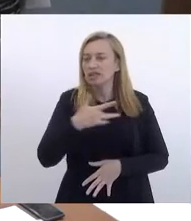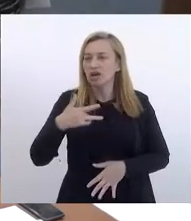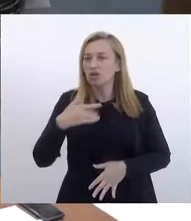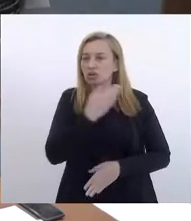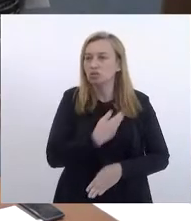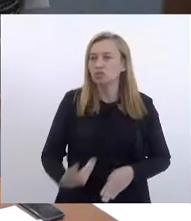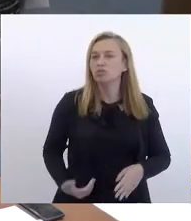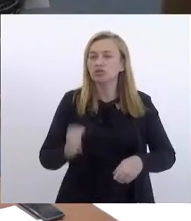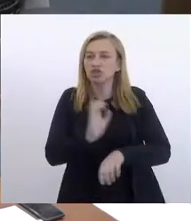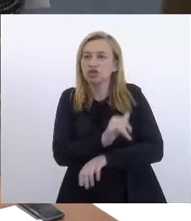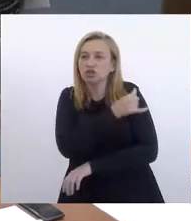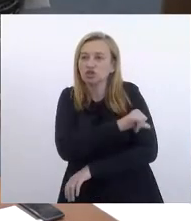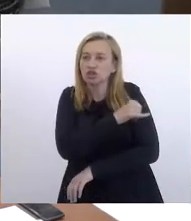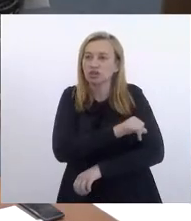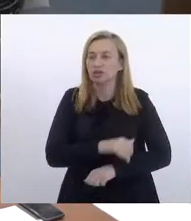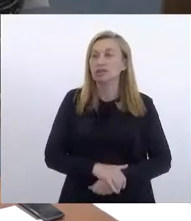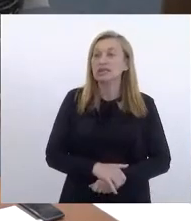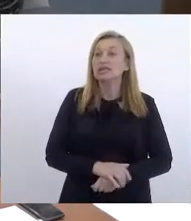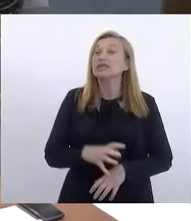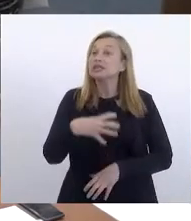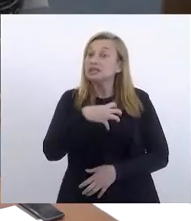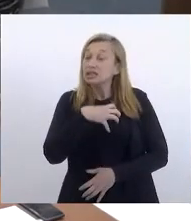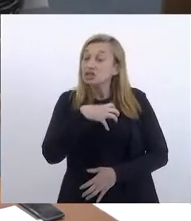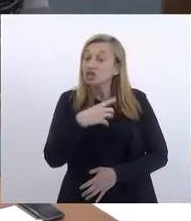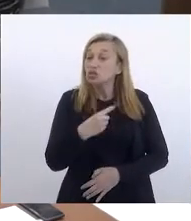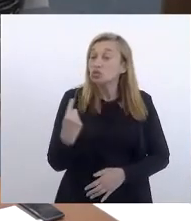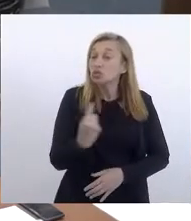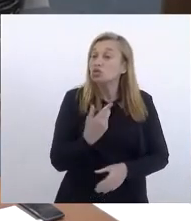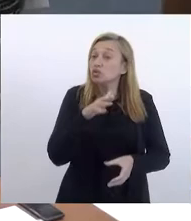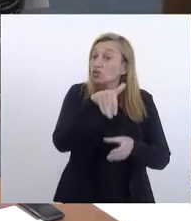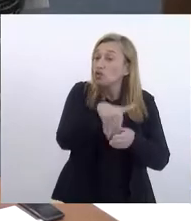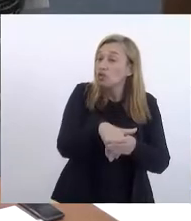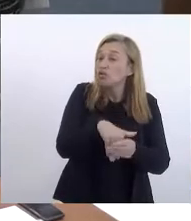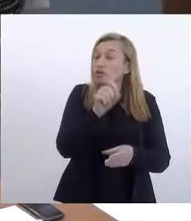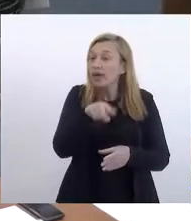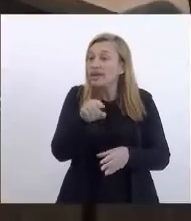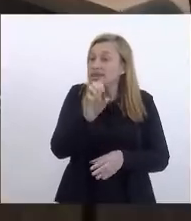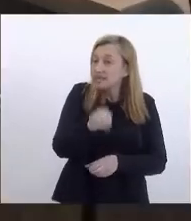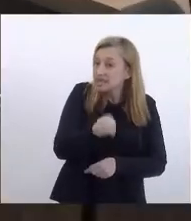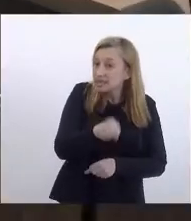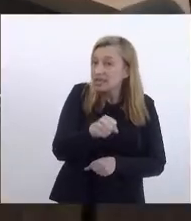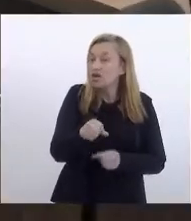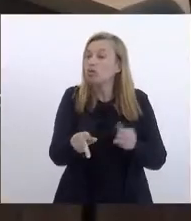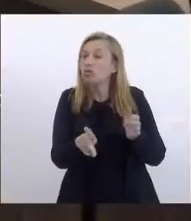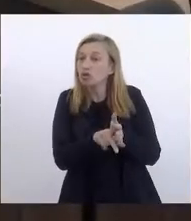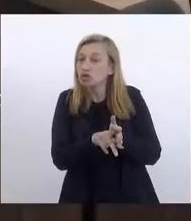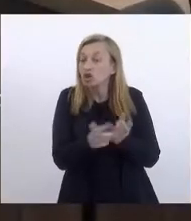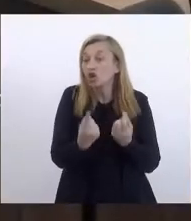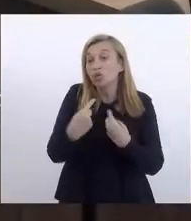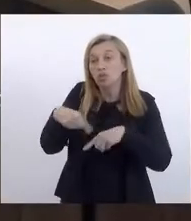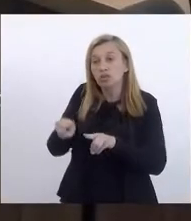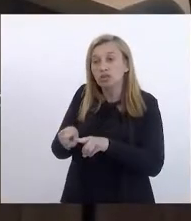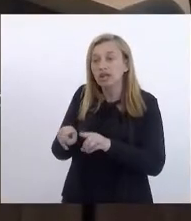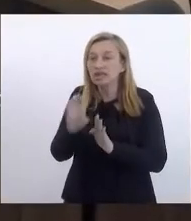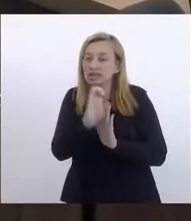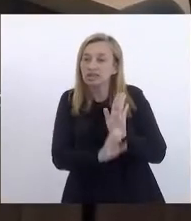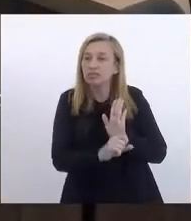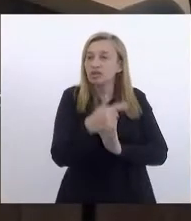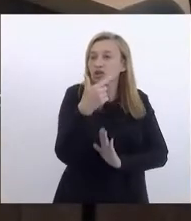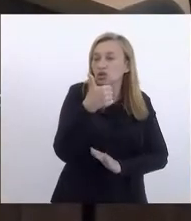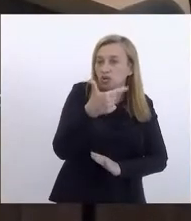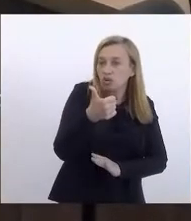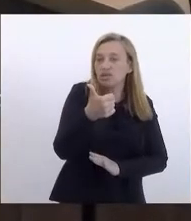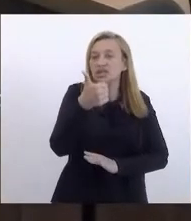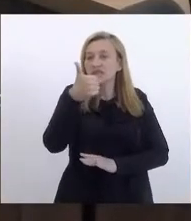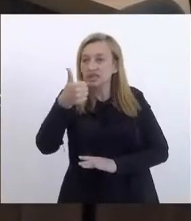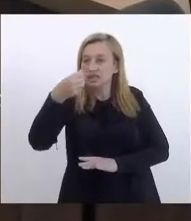âmbito do Estado do Rio de Janeiro. Nesse sentido, o nosso voto é favorável ao projeto e contrário às emendas 12,